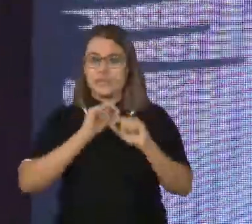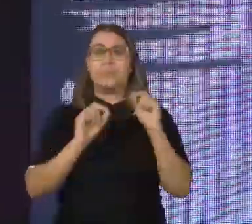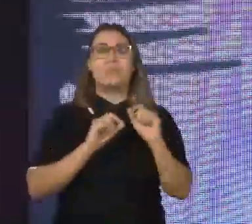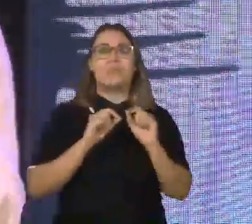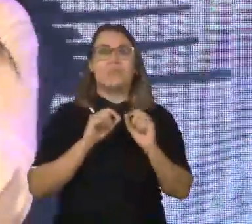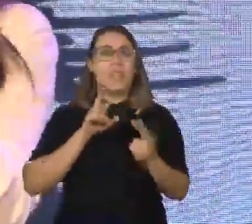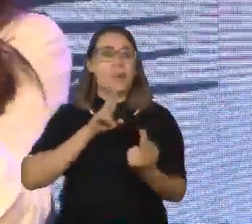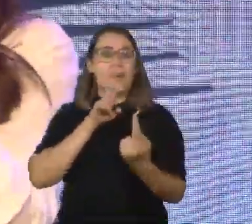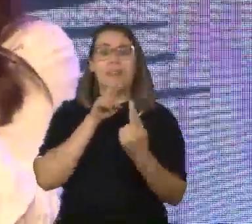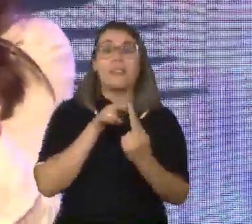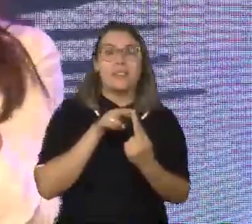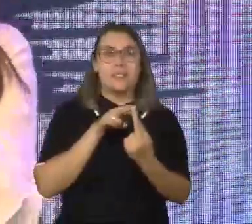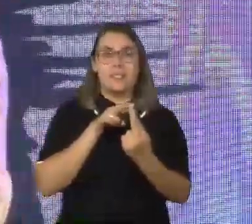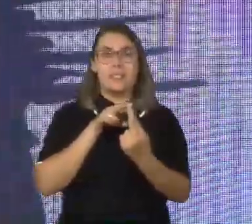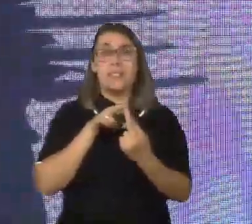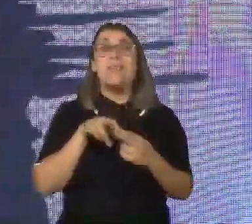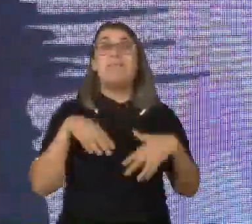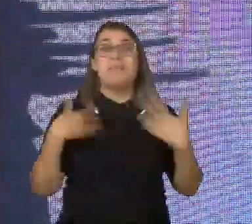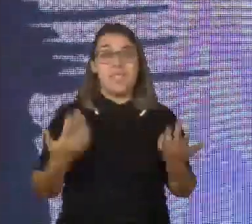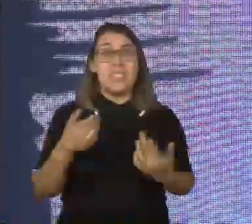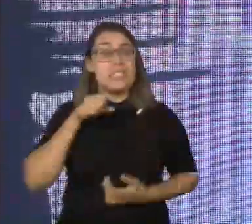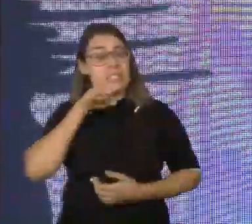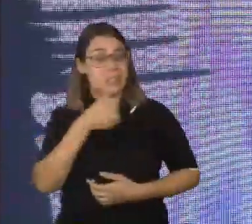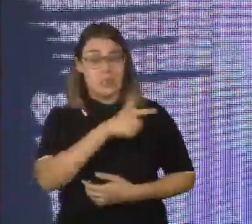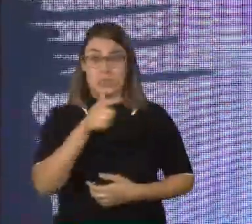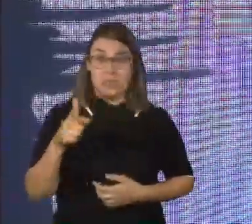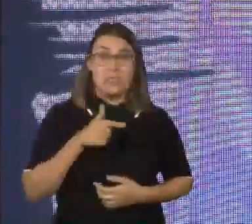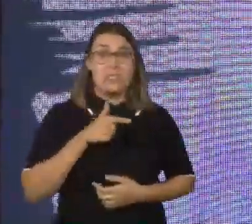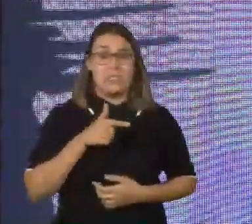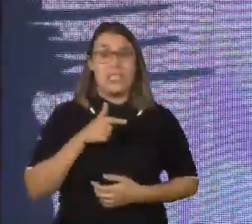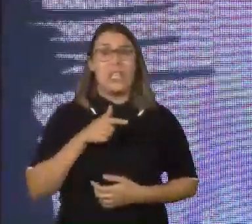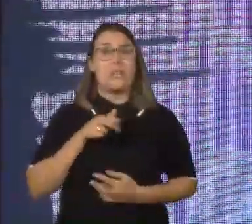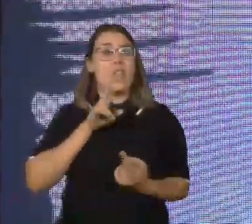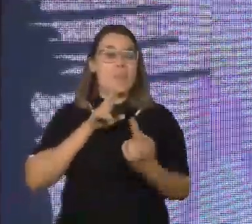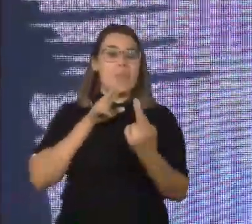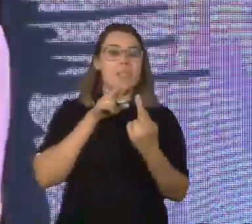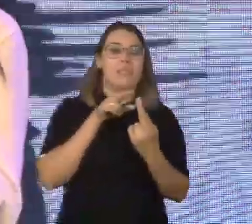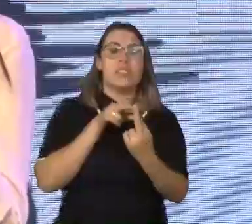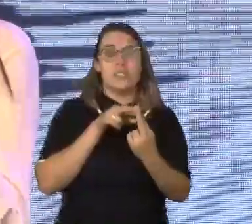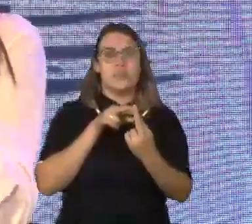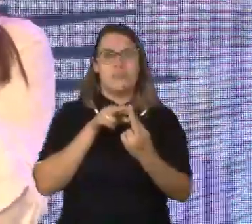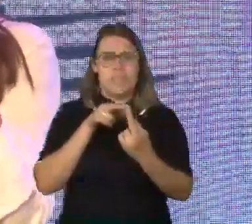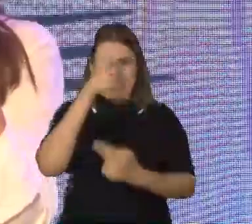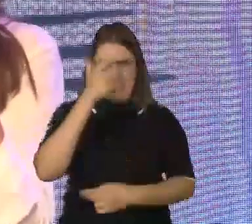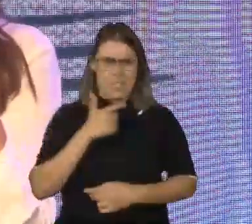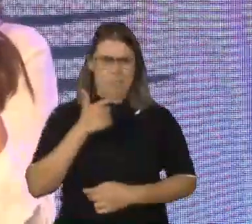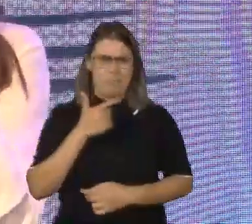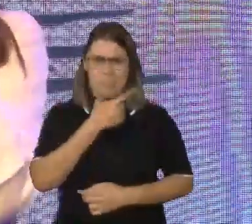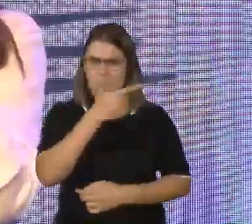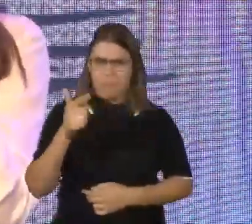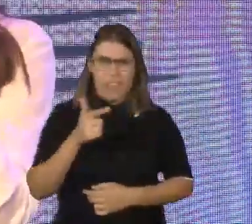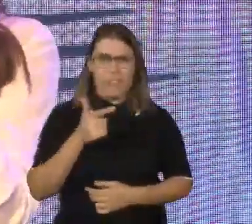representatividade. Carola, se eu não tiver representatividade física dentro da minha escola, então eu não sou uma escola